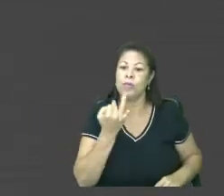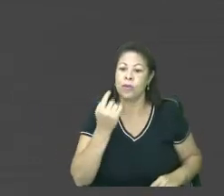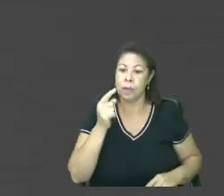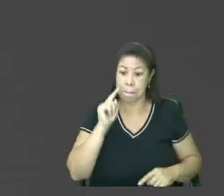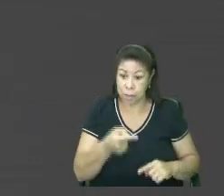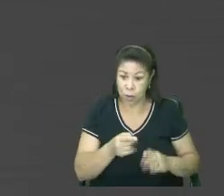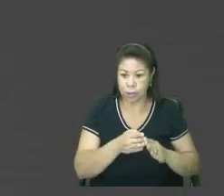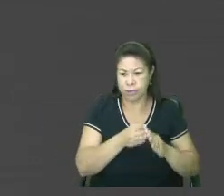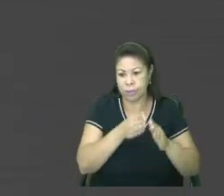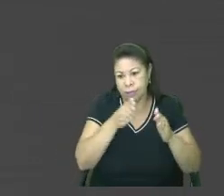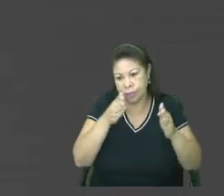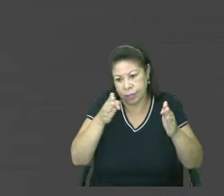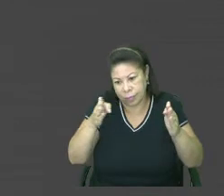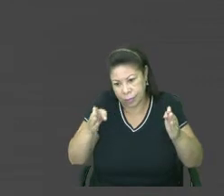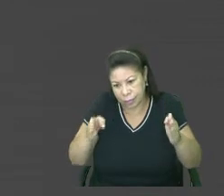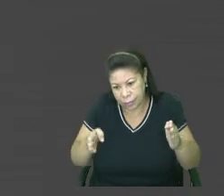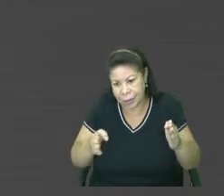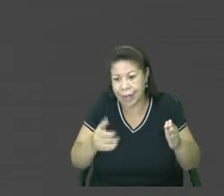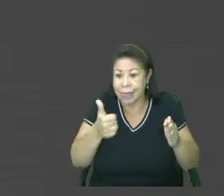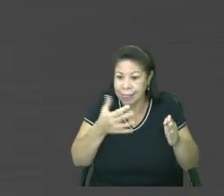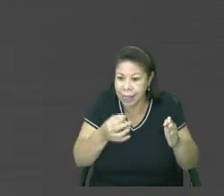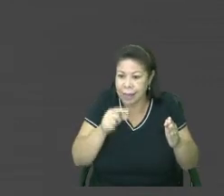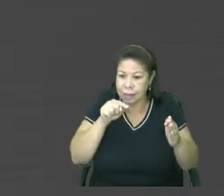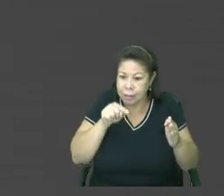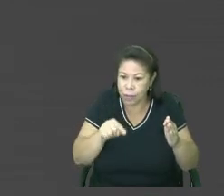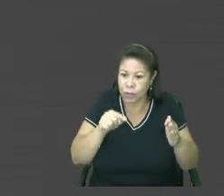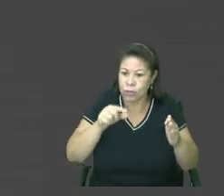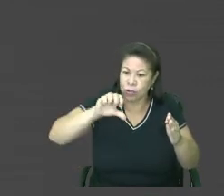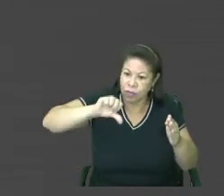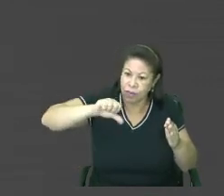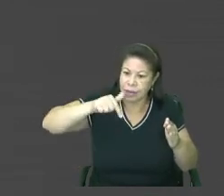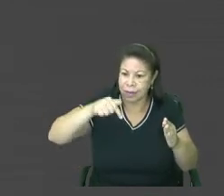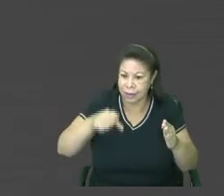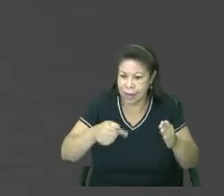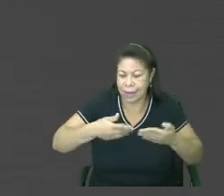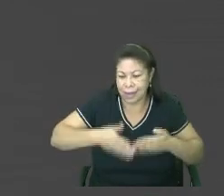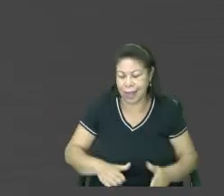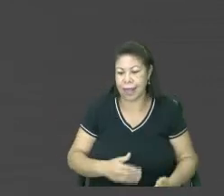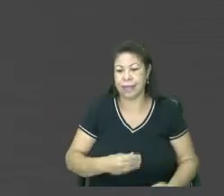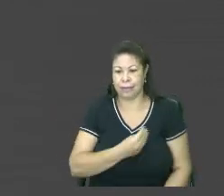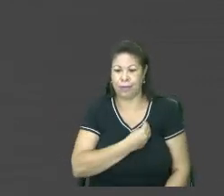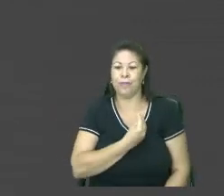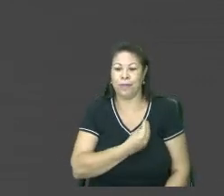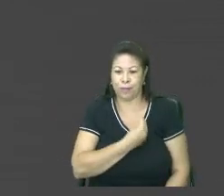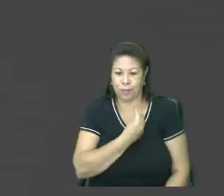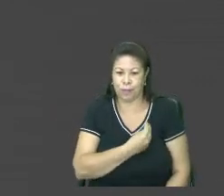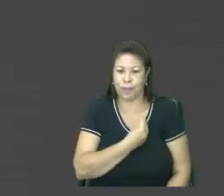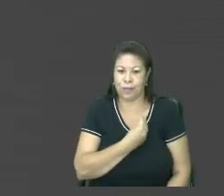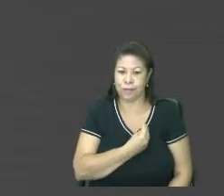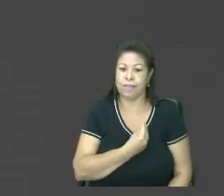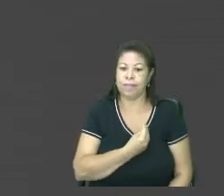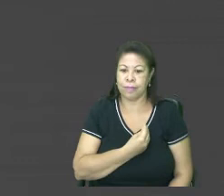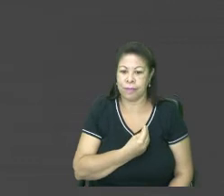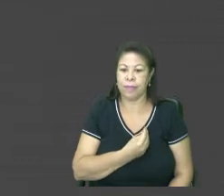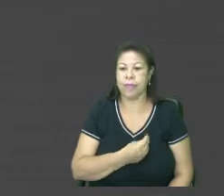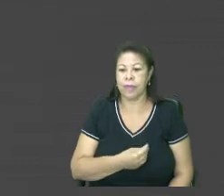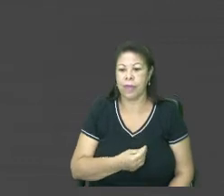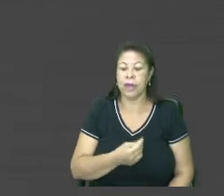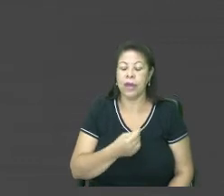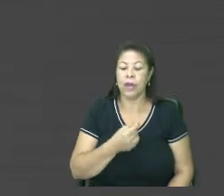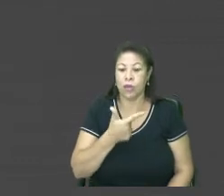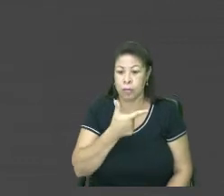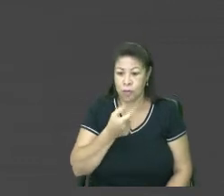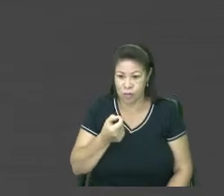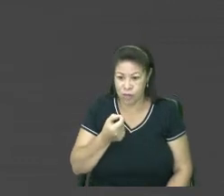gente tem 10,97 para cada 1.000 nascidos vivos. A gente tem uma taxa um pouquinho maior do que 2020, mas